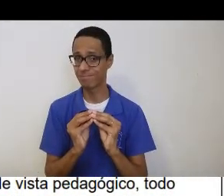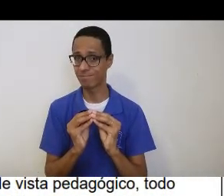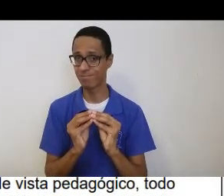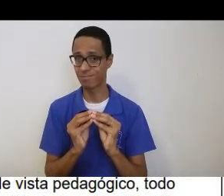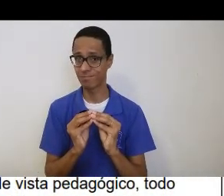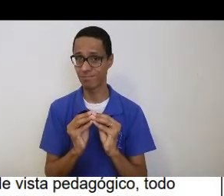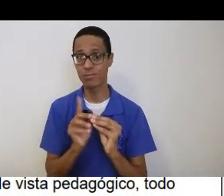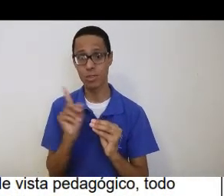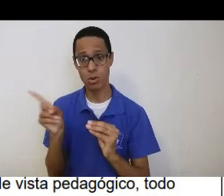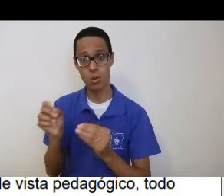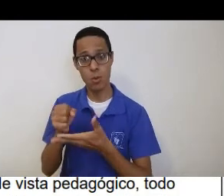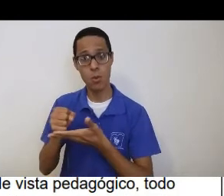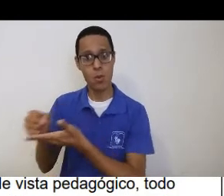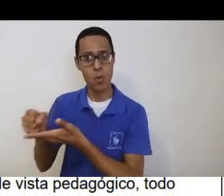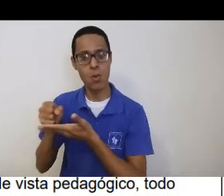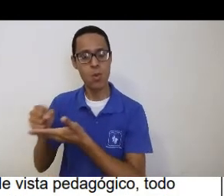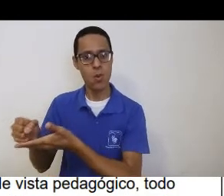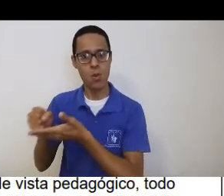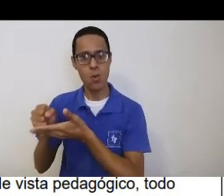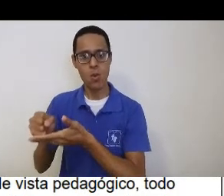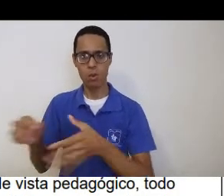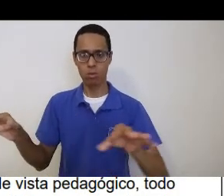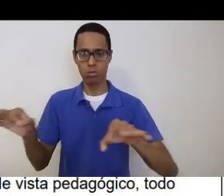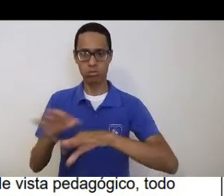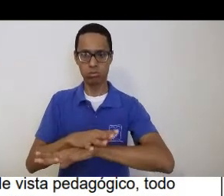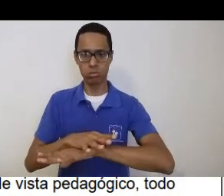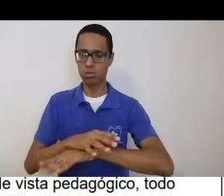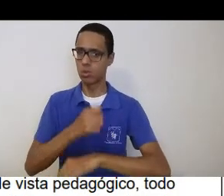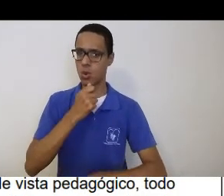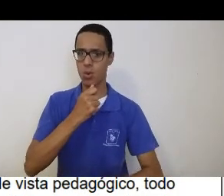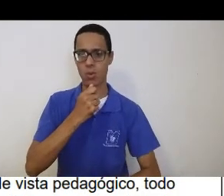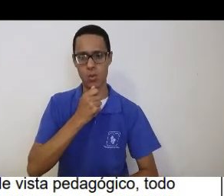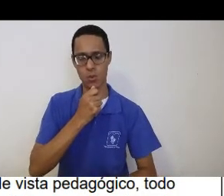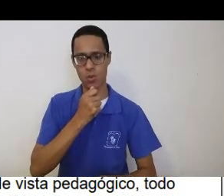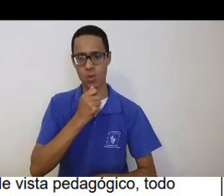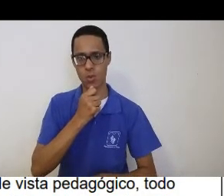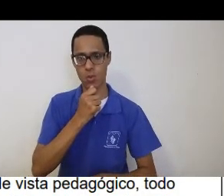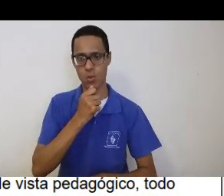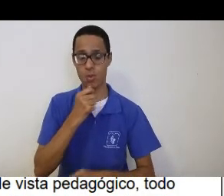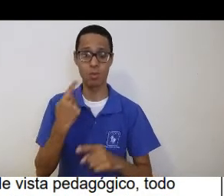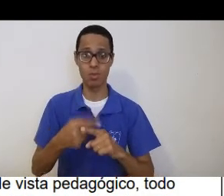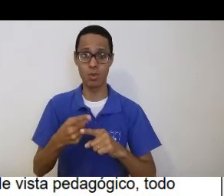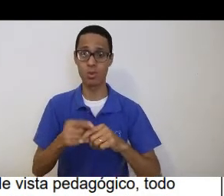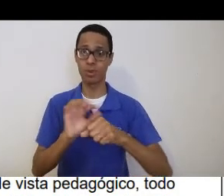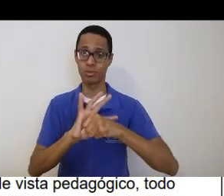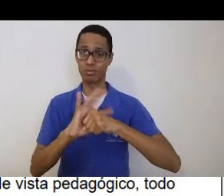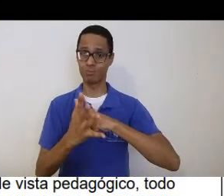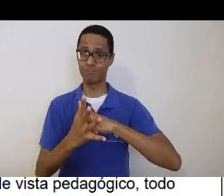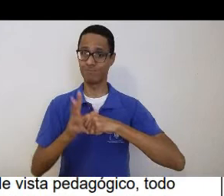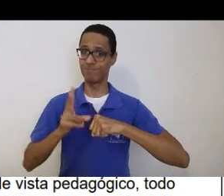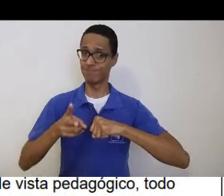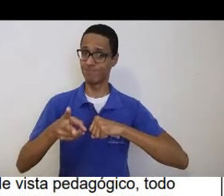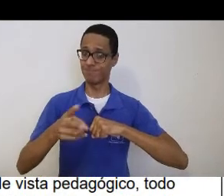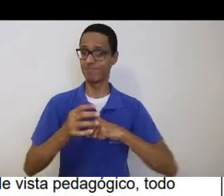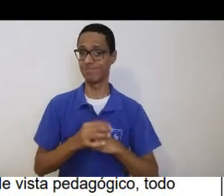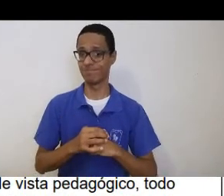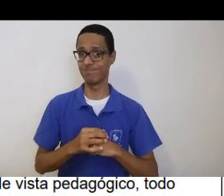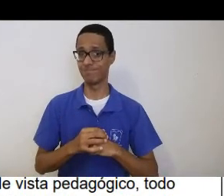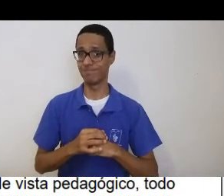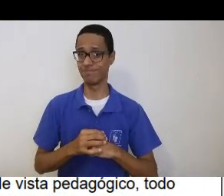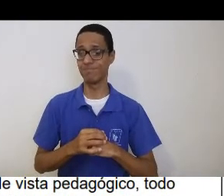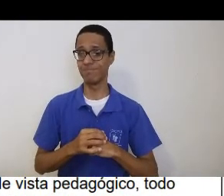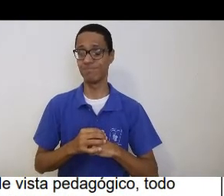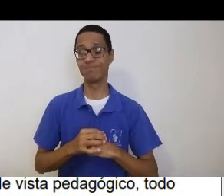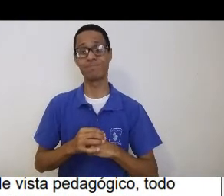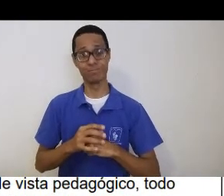esse processo de alfabetização e letramento digital não tenha finalizado, né, porque ainda estamos em trabalho remoto,